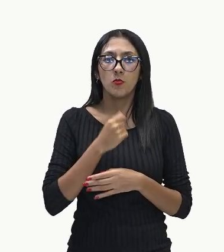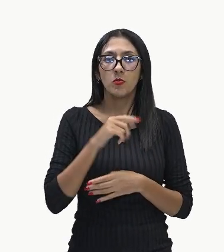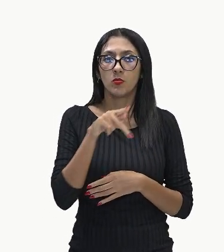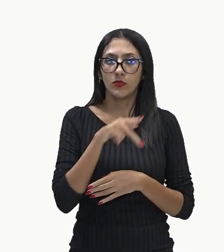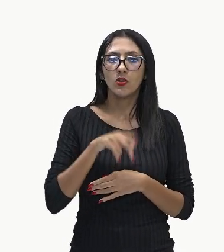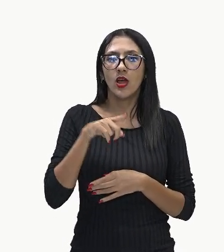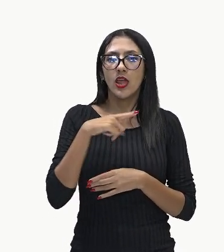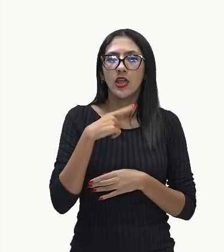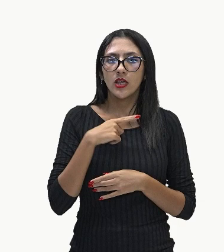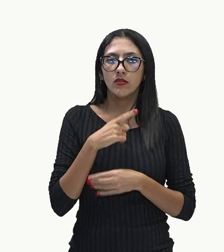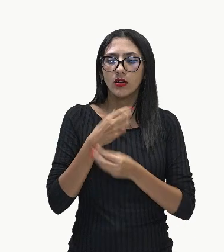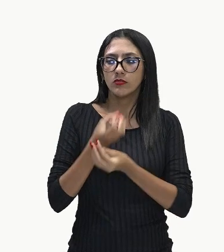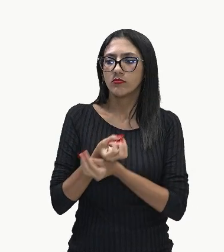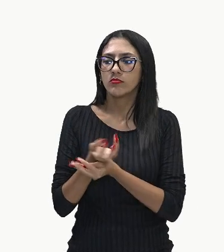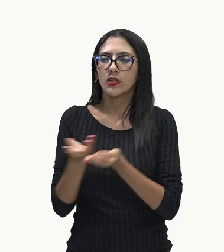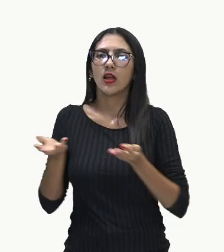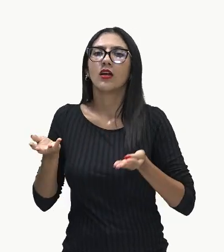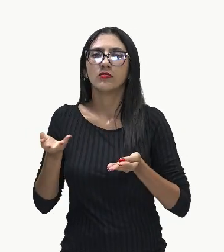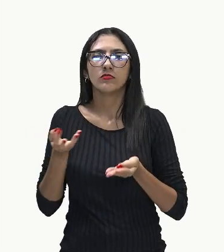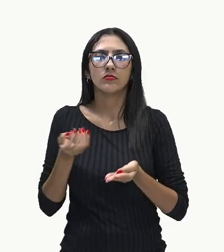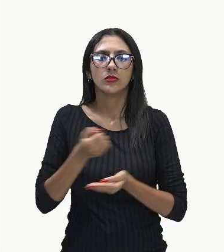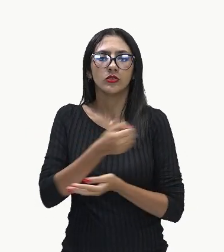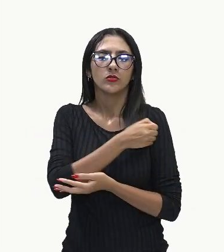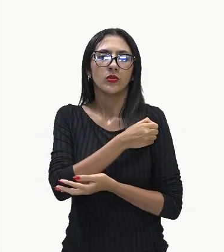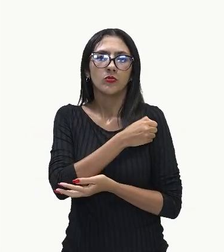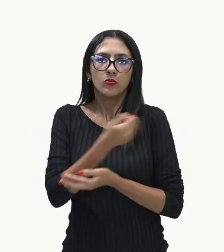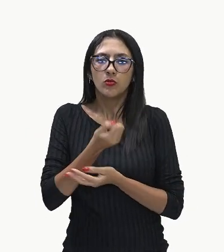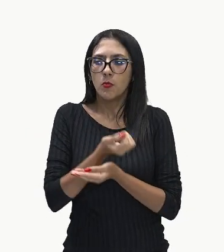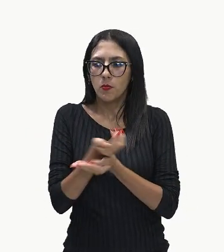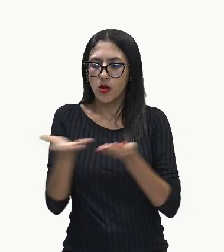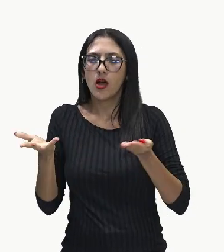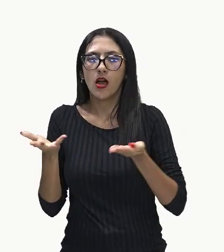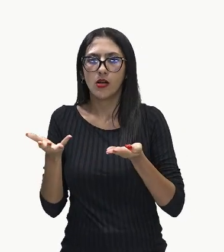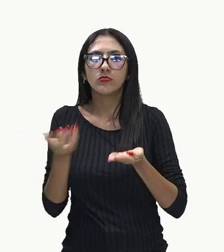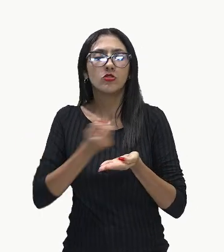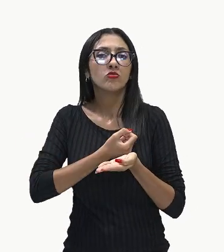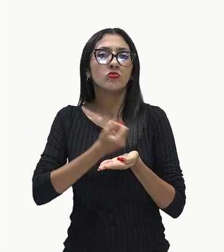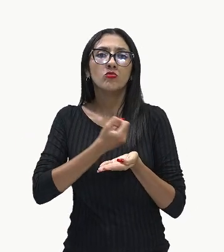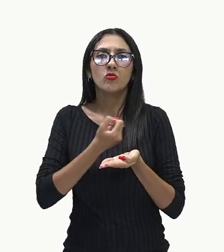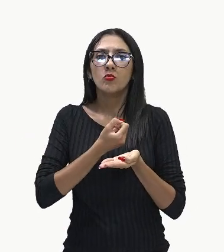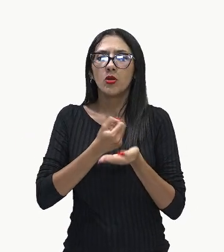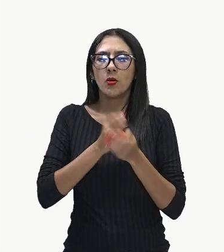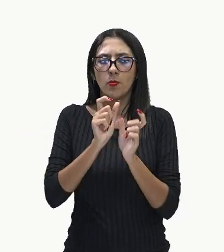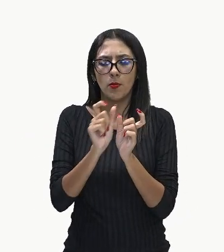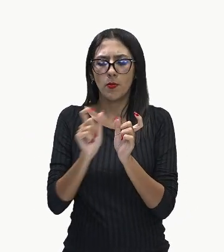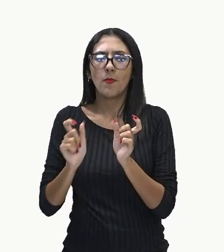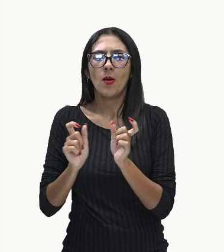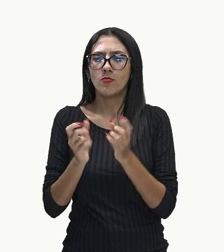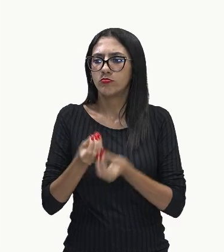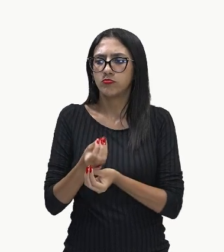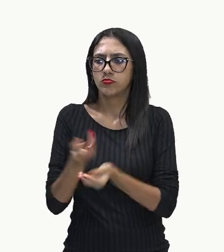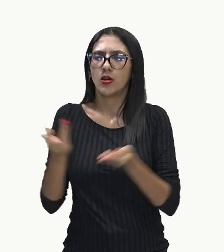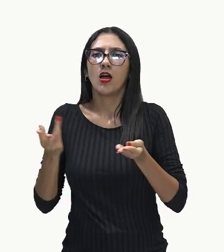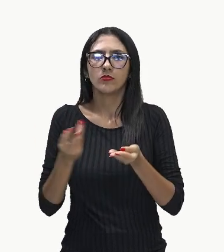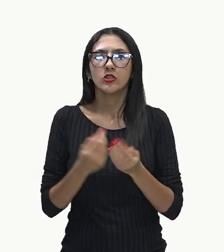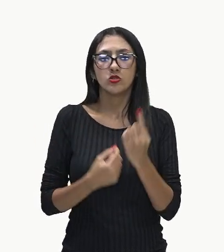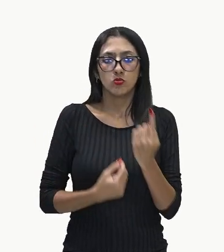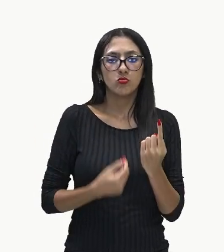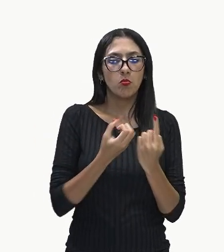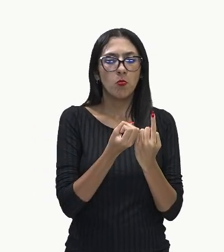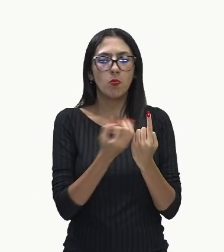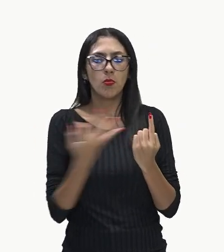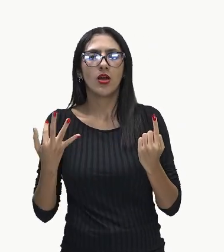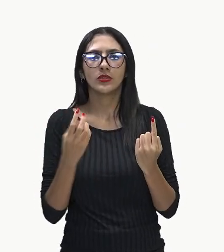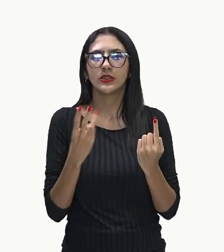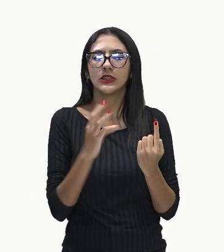a 300. Então, vamos lá, vamos criar aí, né? Vamos enumerar os alunos de 1 a 300 e escrever